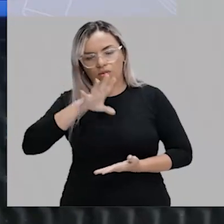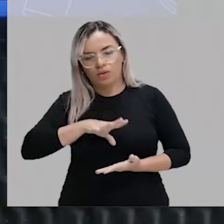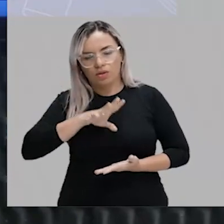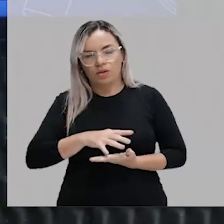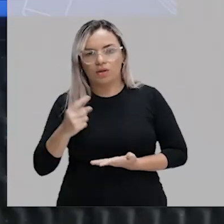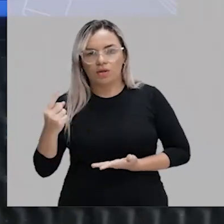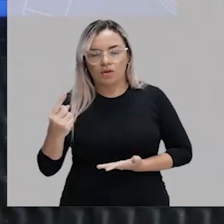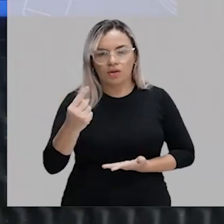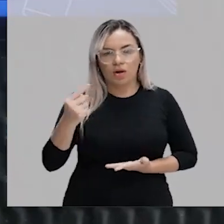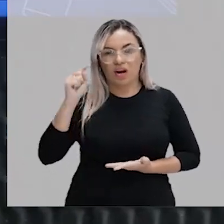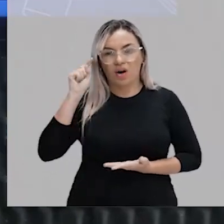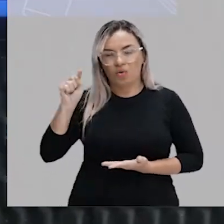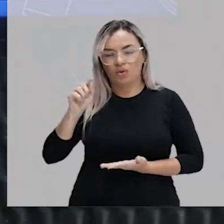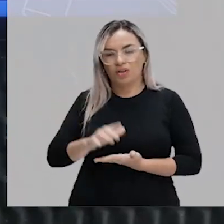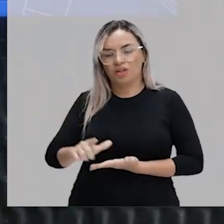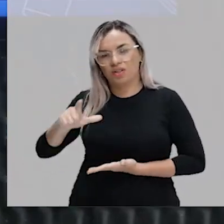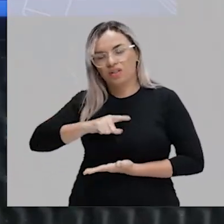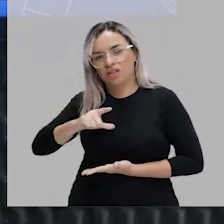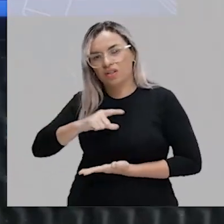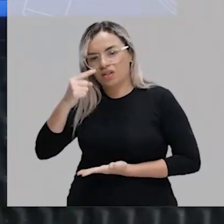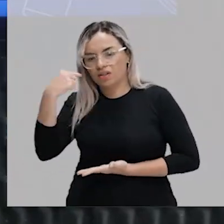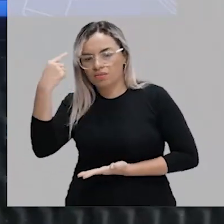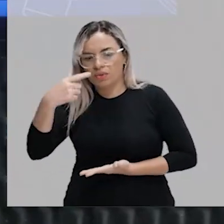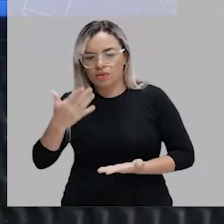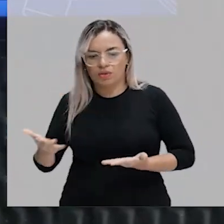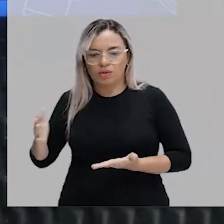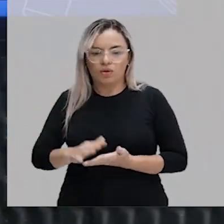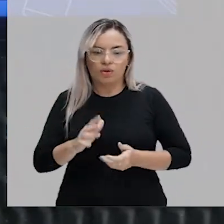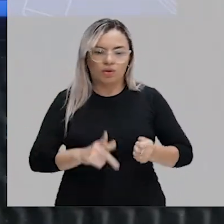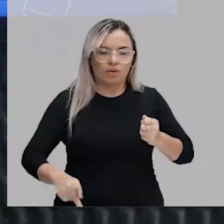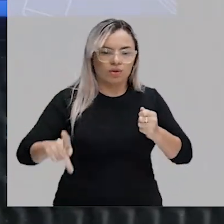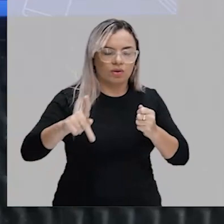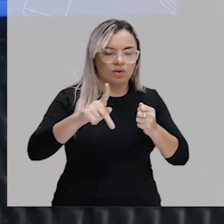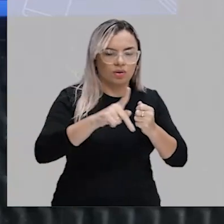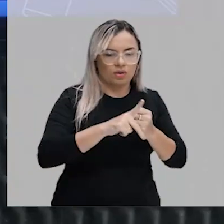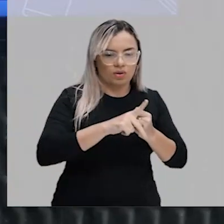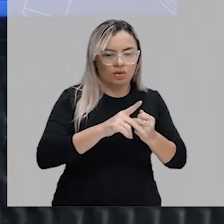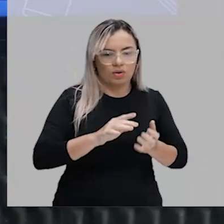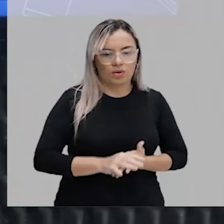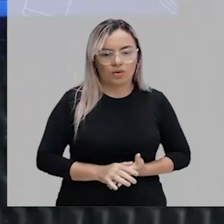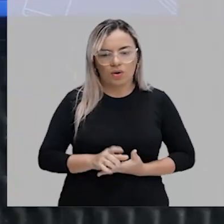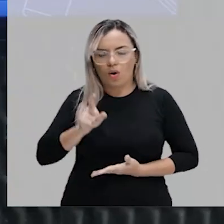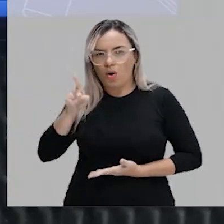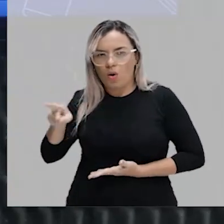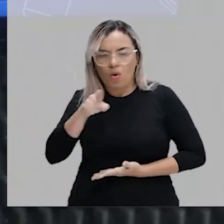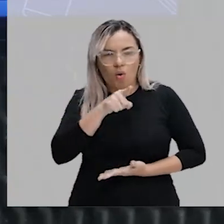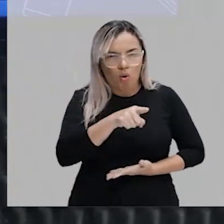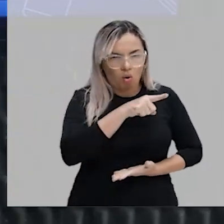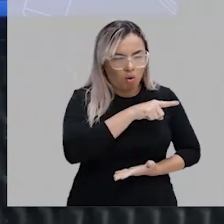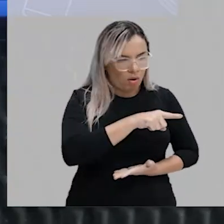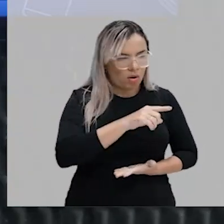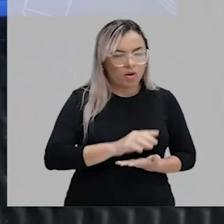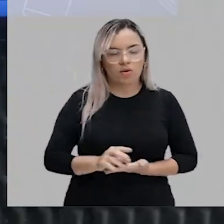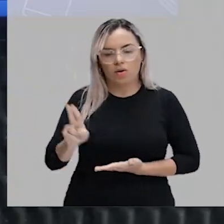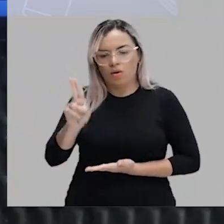acentuação das palavras em espanhol. Então, os pronomes demonstrativos, eles são usados para substituir um